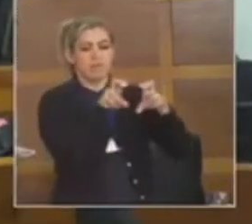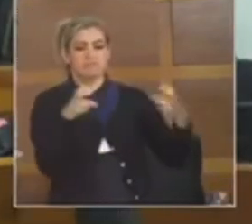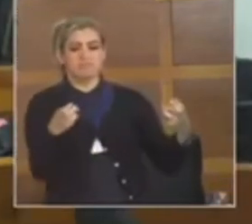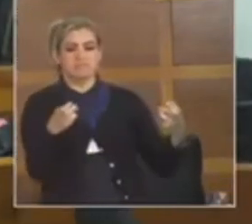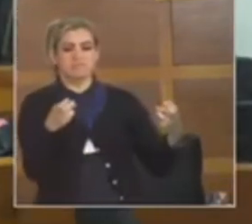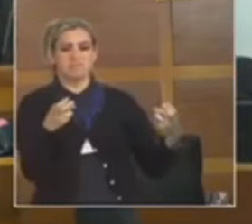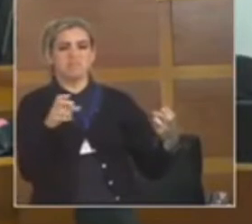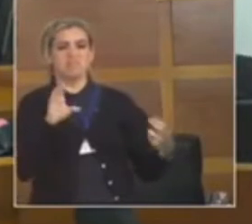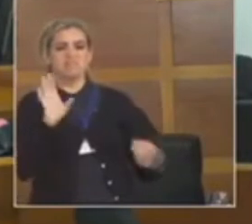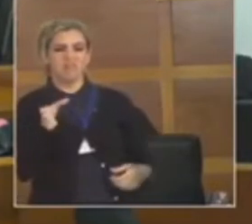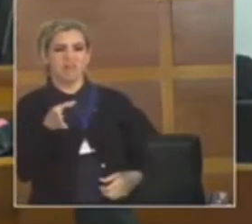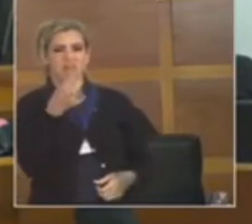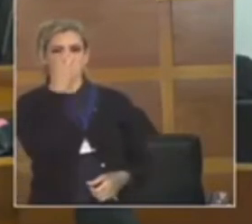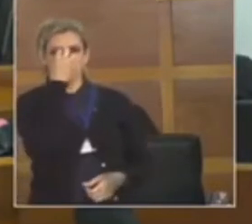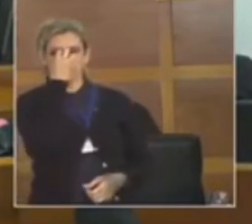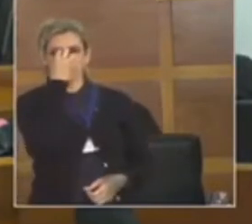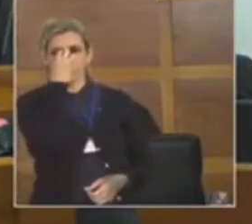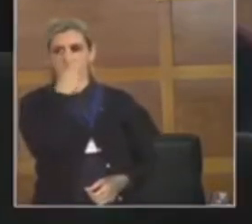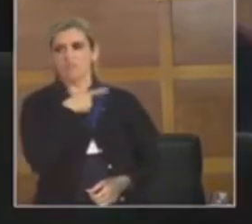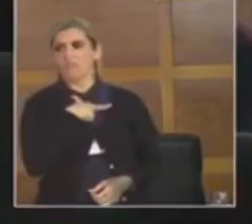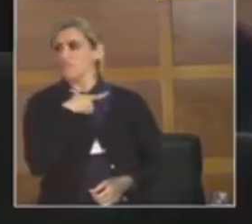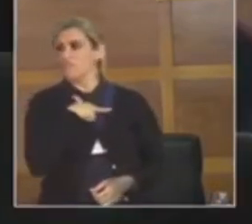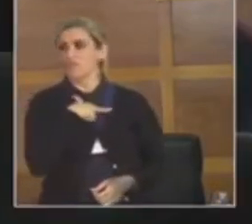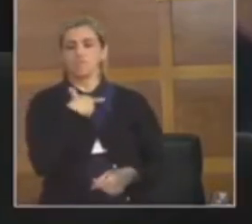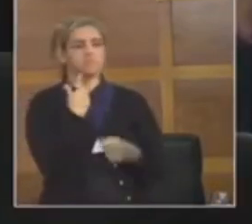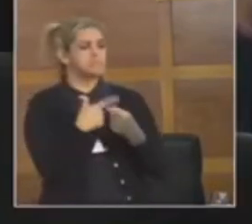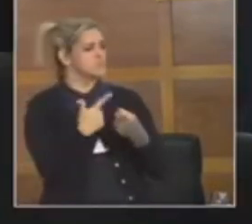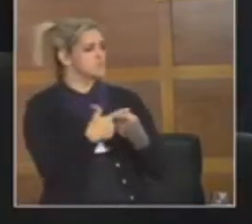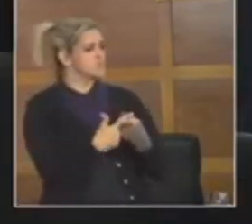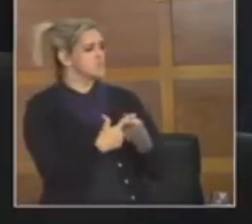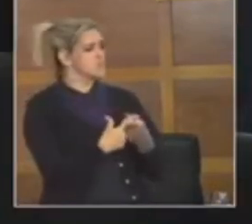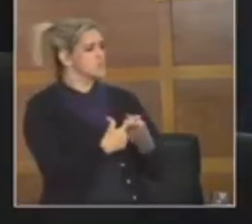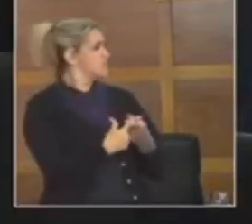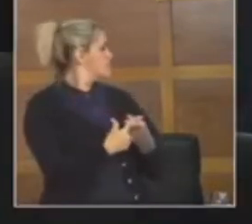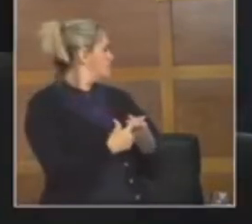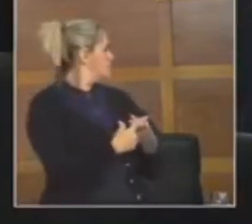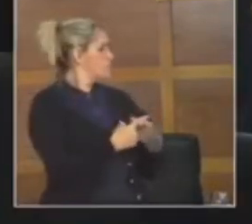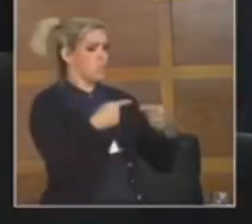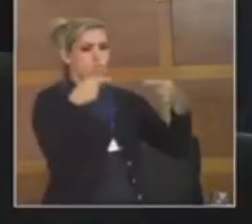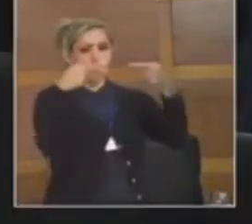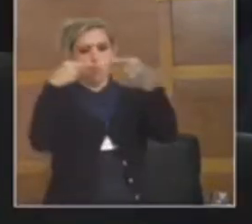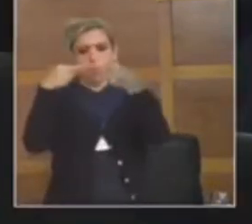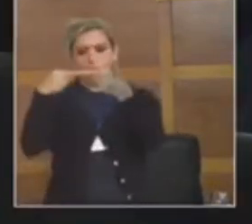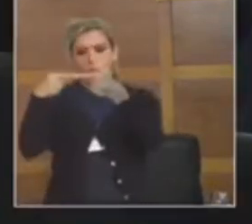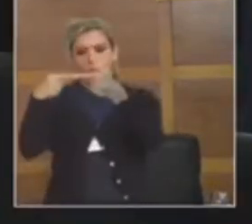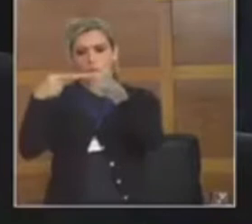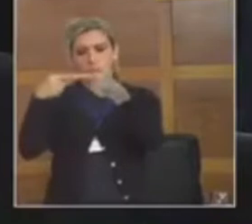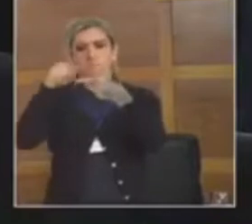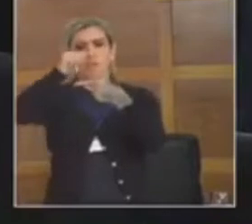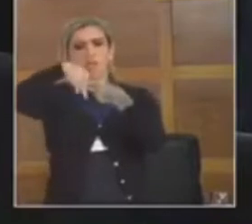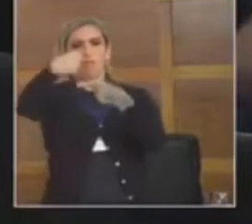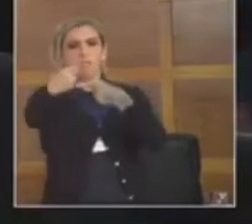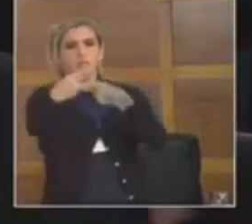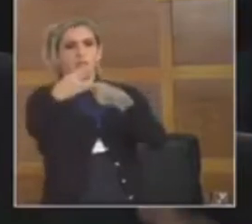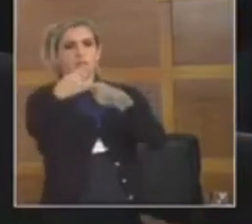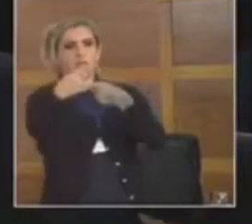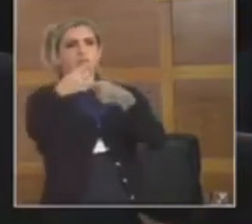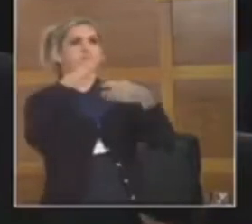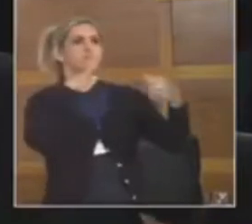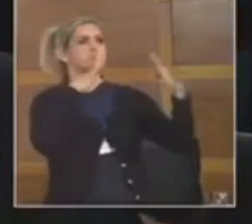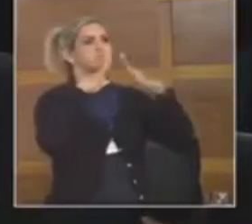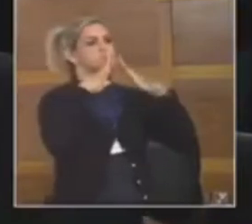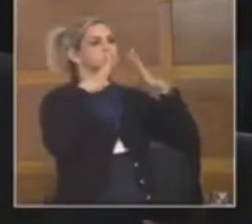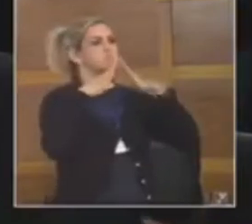tá virando palhaçada porque concordo uma coisa aqui depois para gente Para rede social